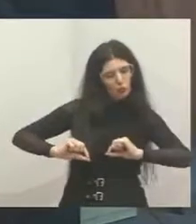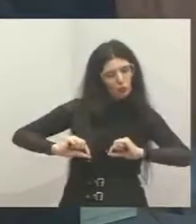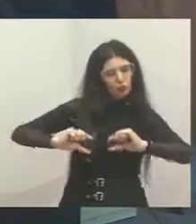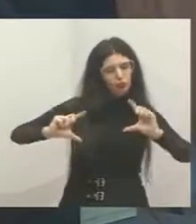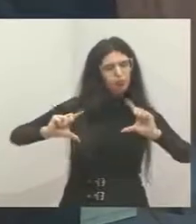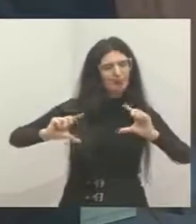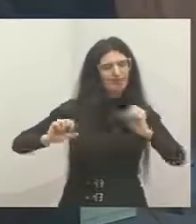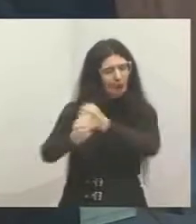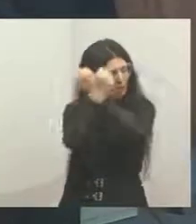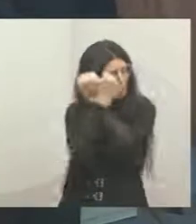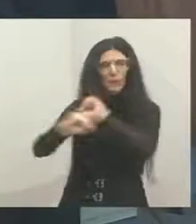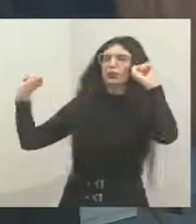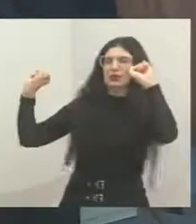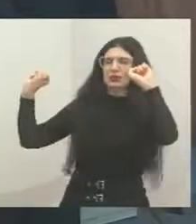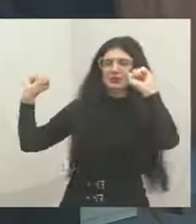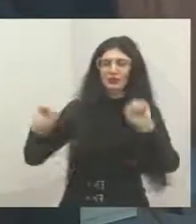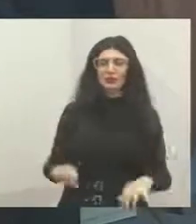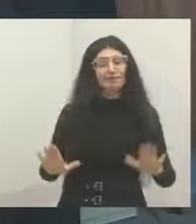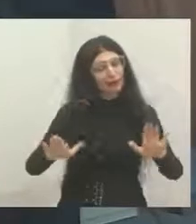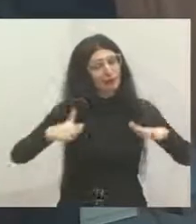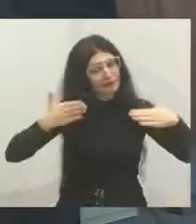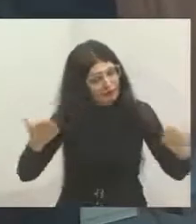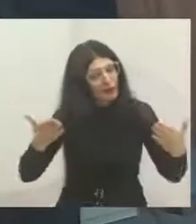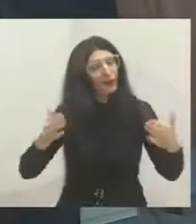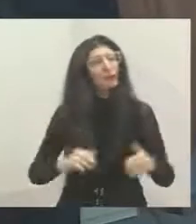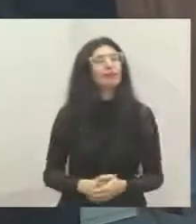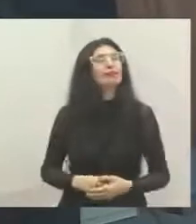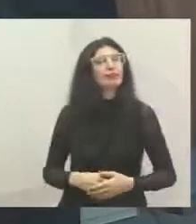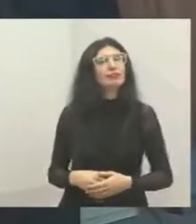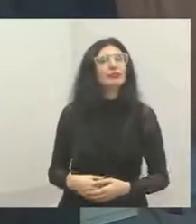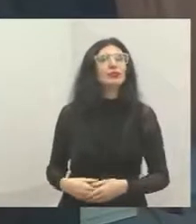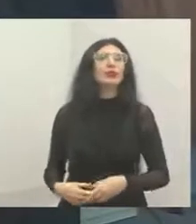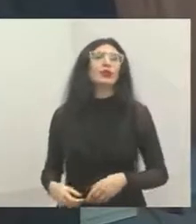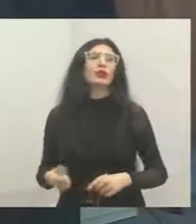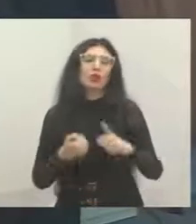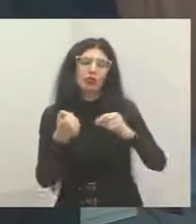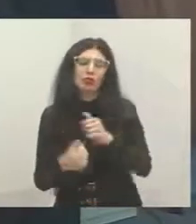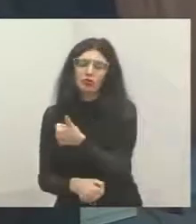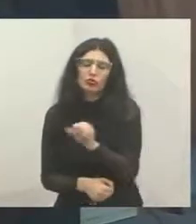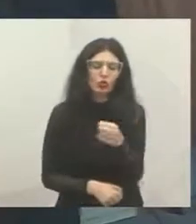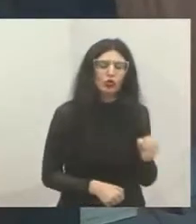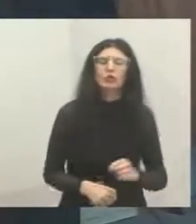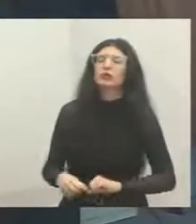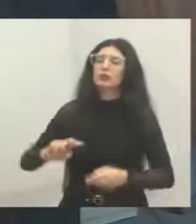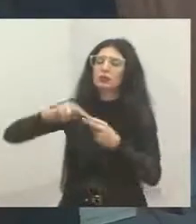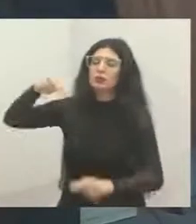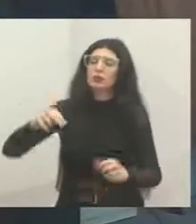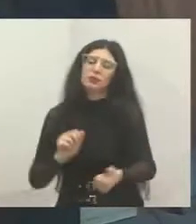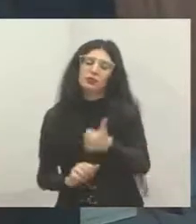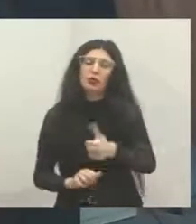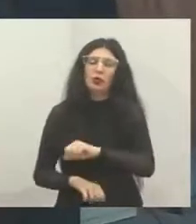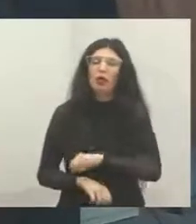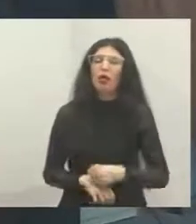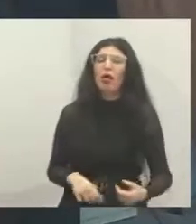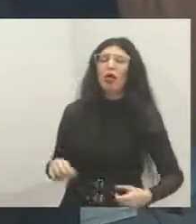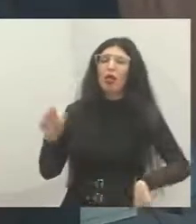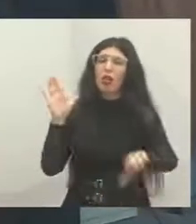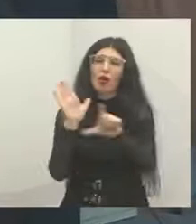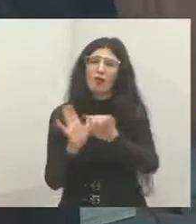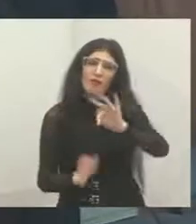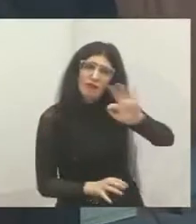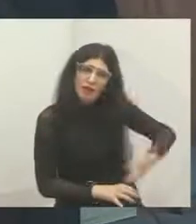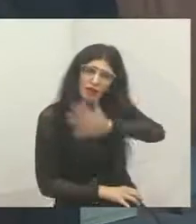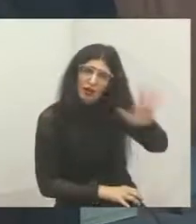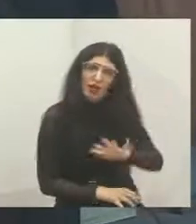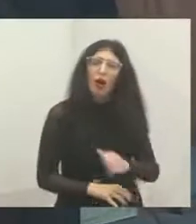vai sempre perder com esse artigo 18, inciso 1º da lei federal, vai ser, então, o servidor